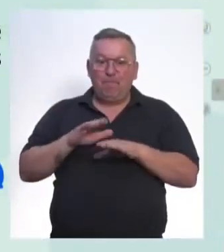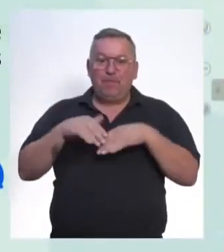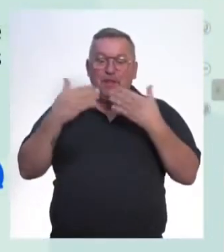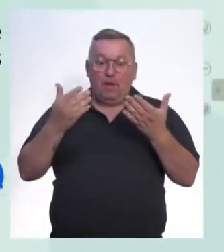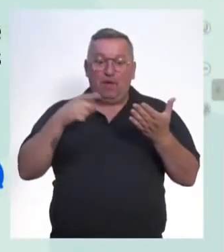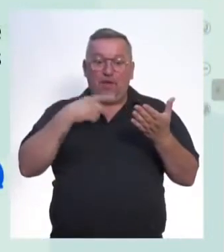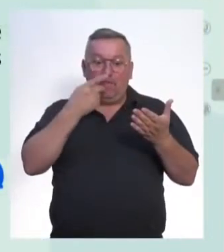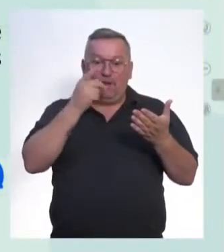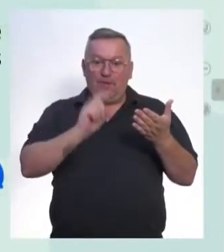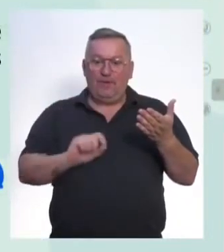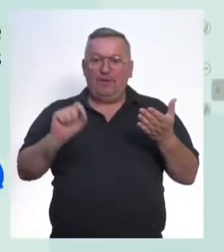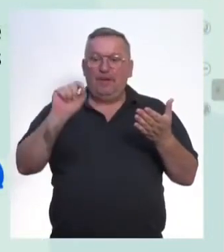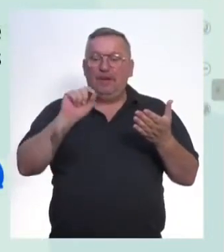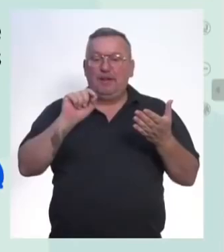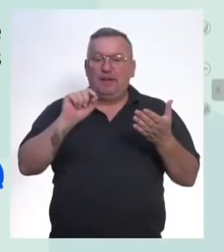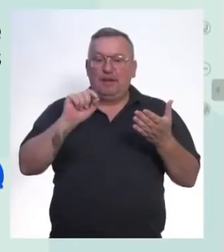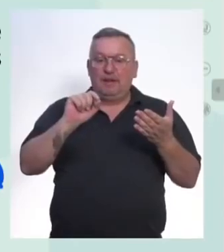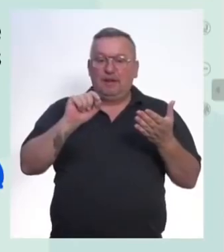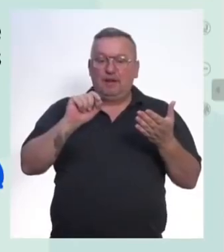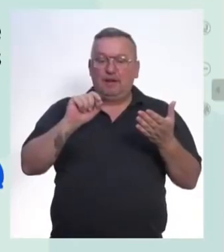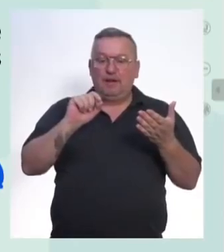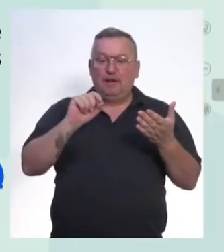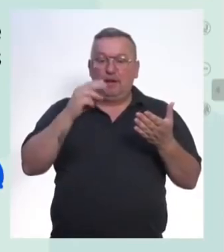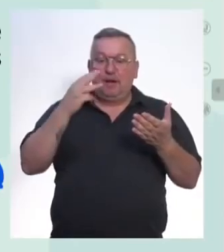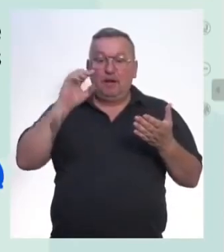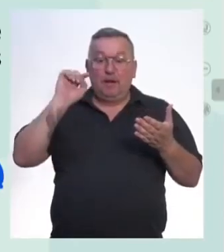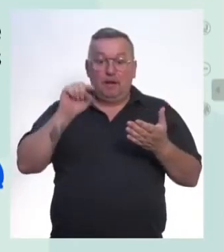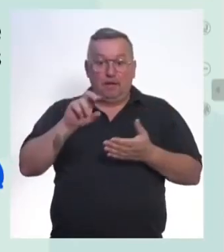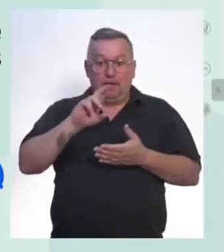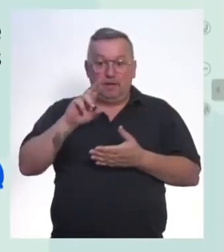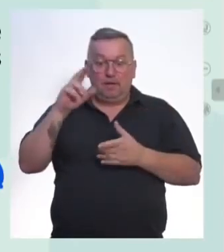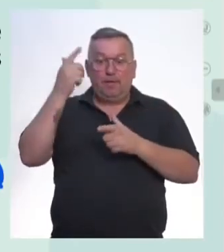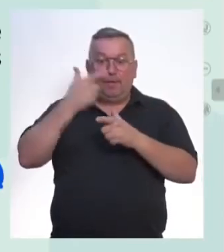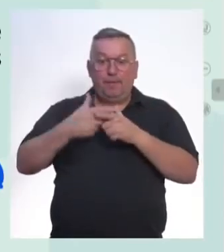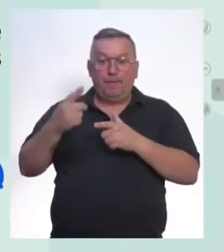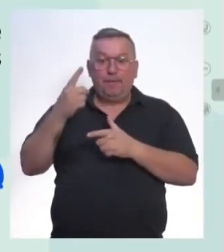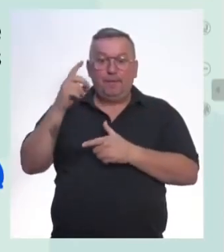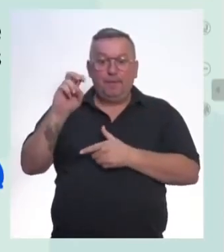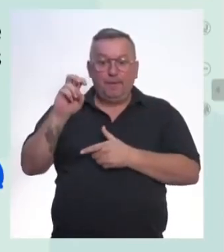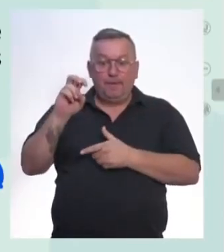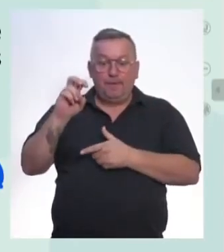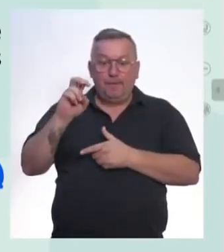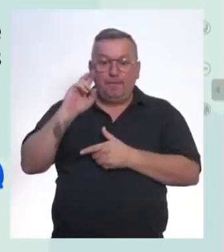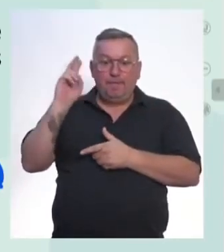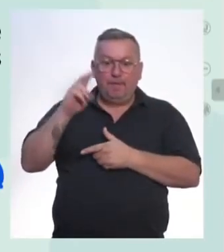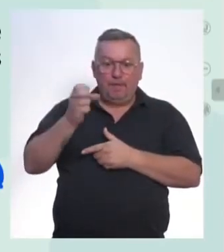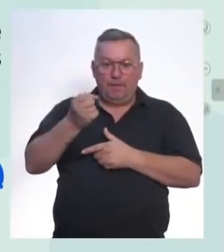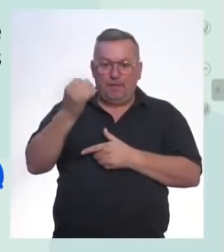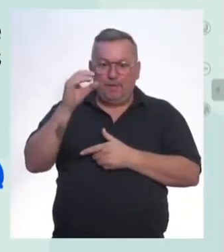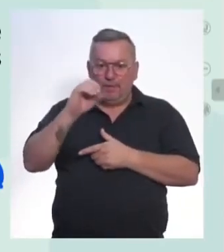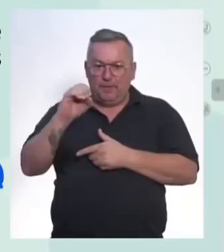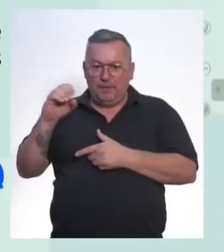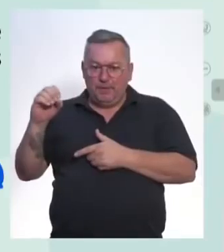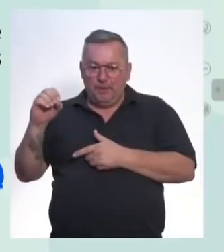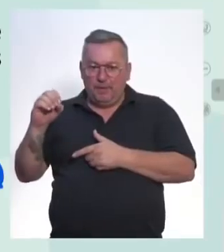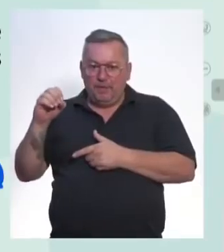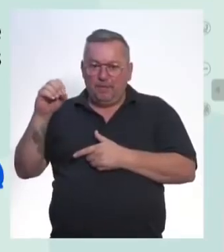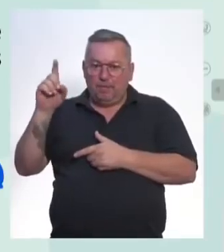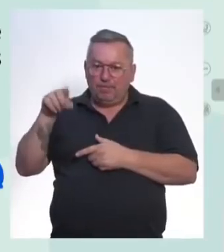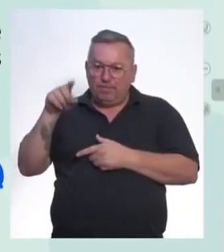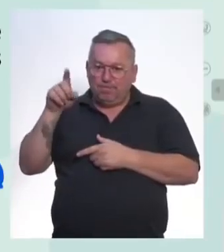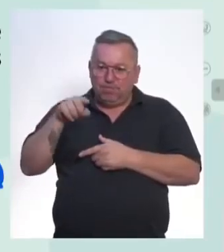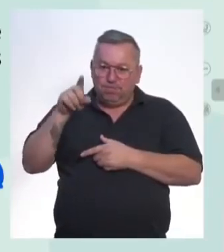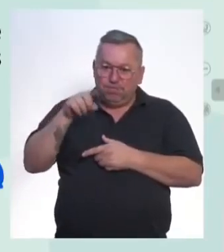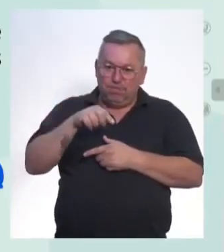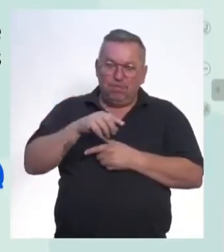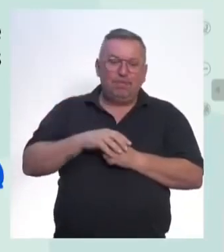gente está falando em 3 mil dividido por 15. Então, esses zeros aqui, na hora de divisão, na hora da